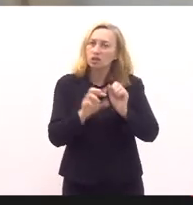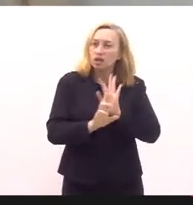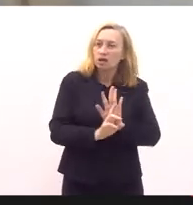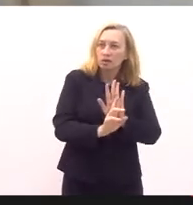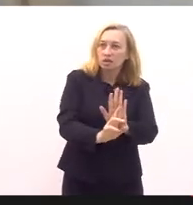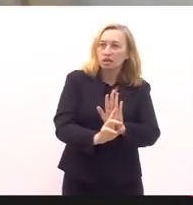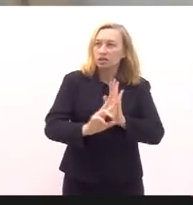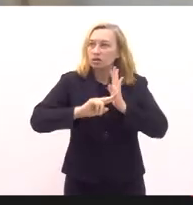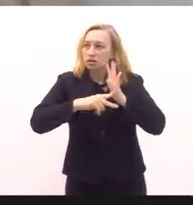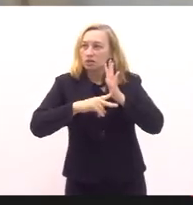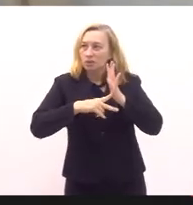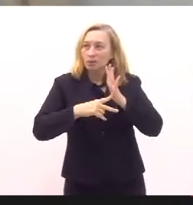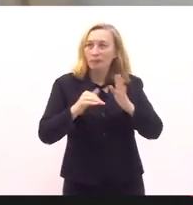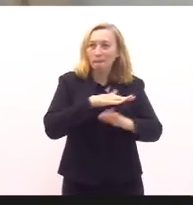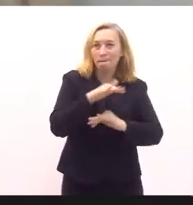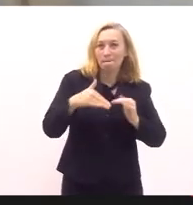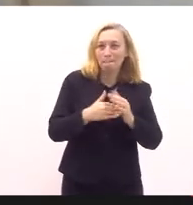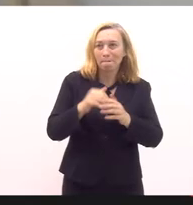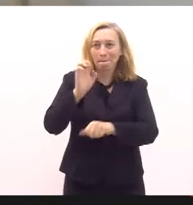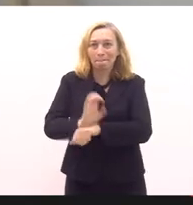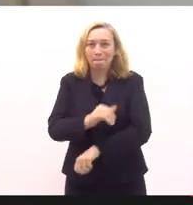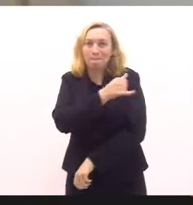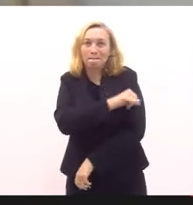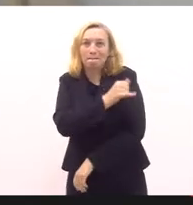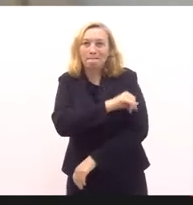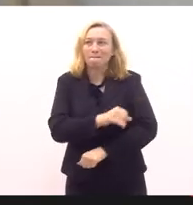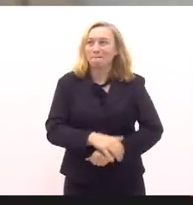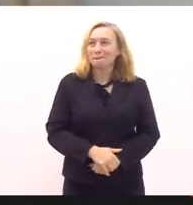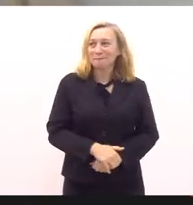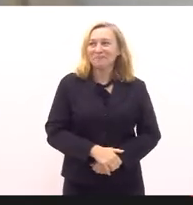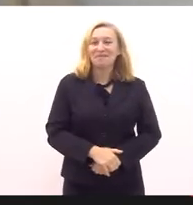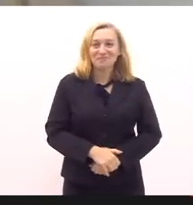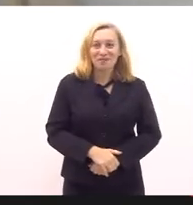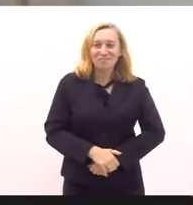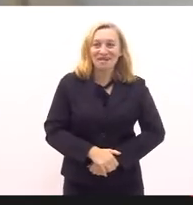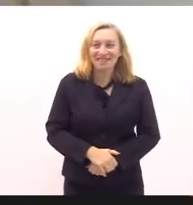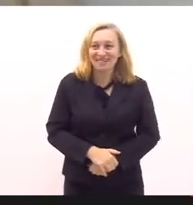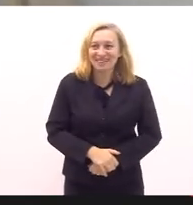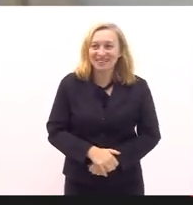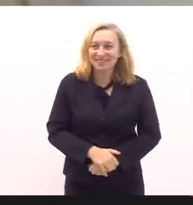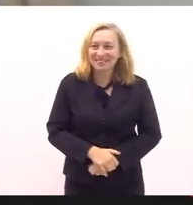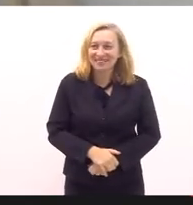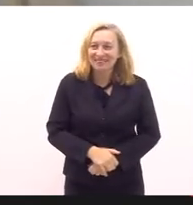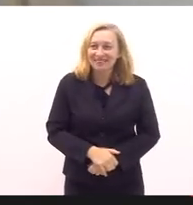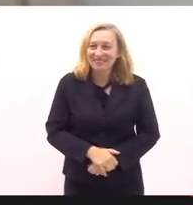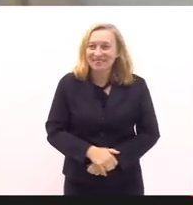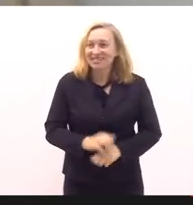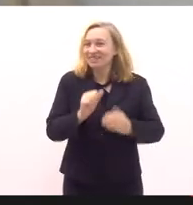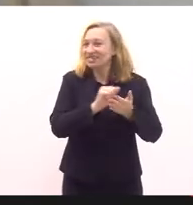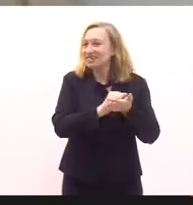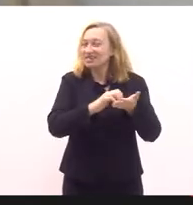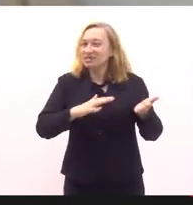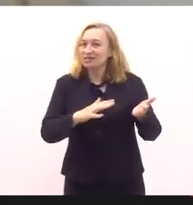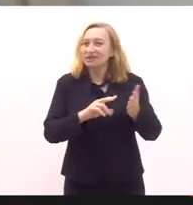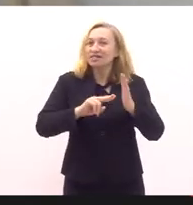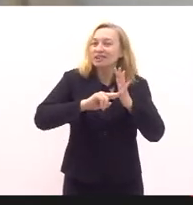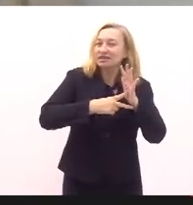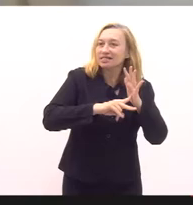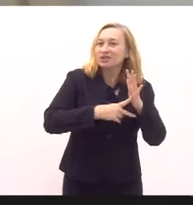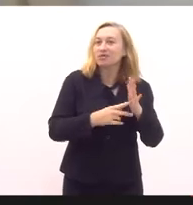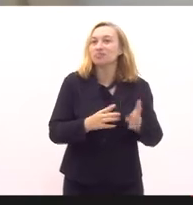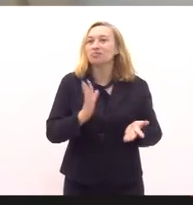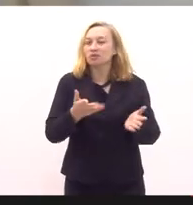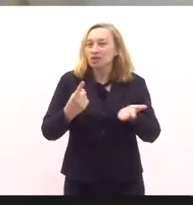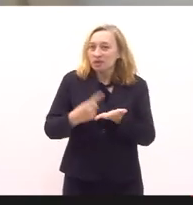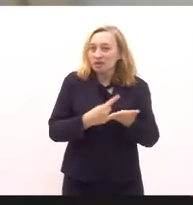representação sindical em todo o estado do Rio de Janeiro. Portanto, isso está afrontando a representatividade das entidades sindicais, já que